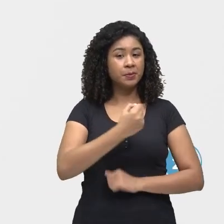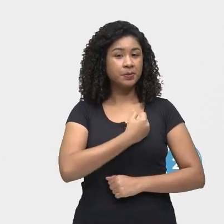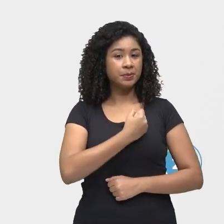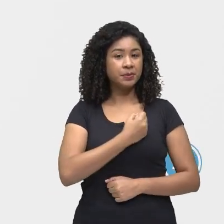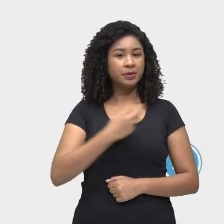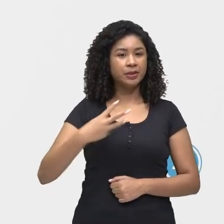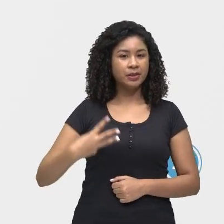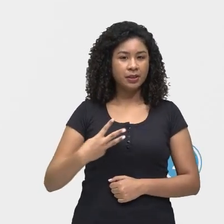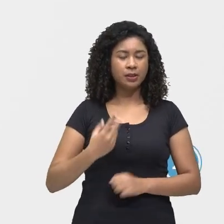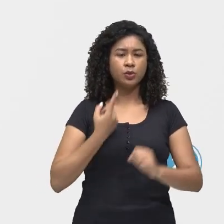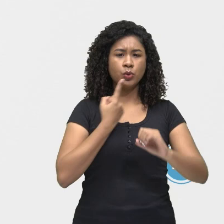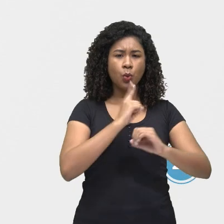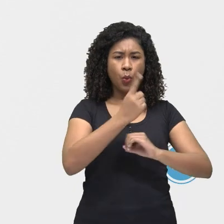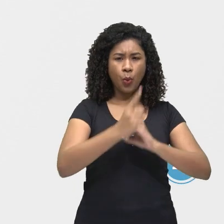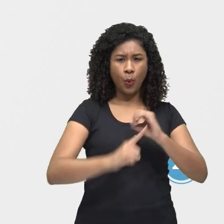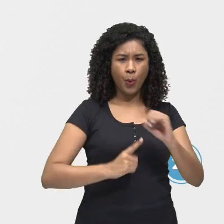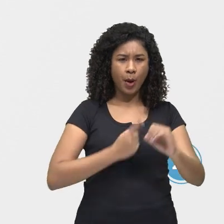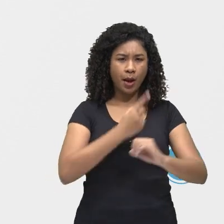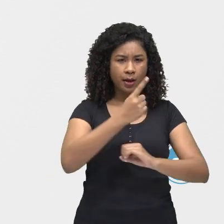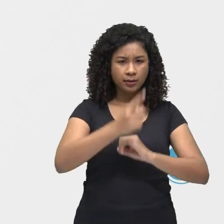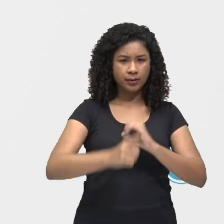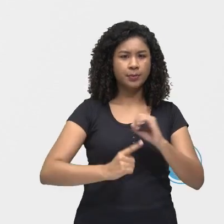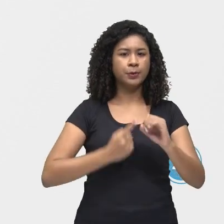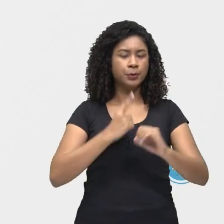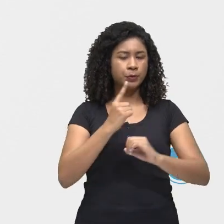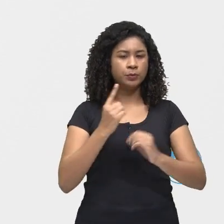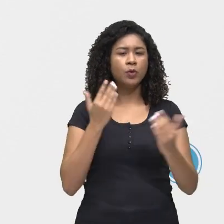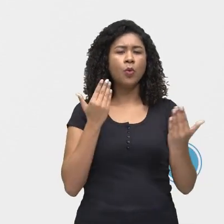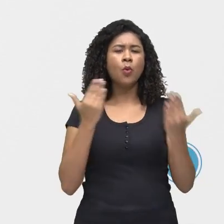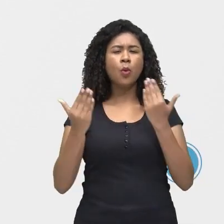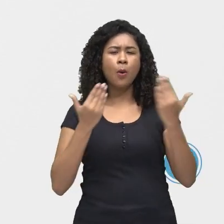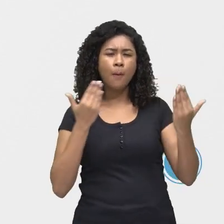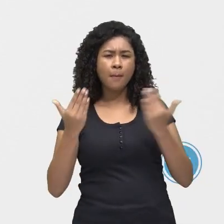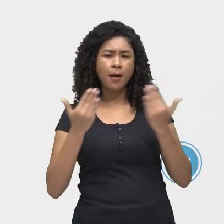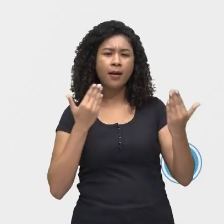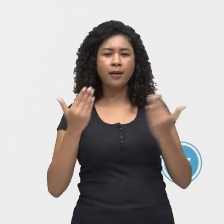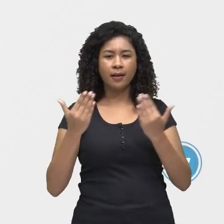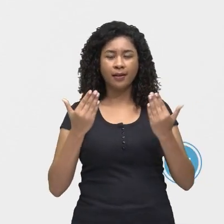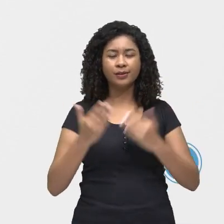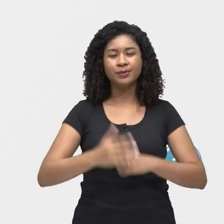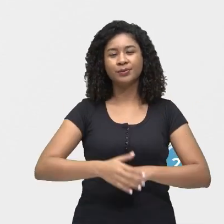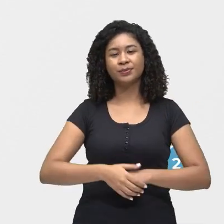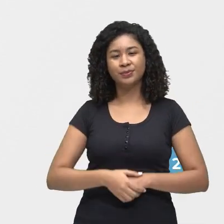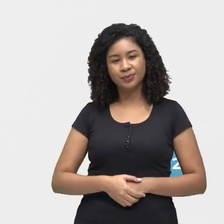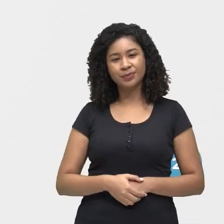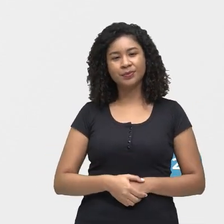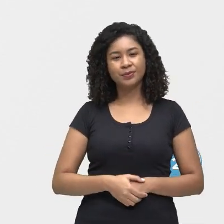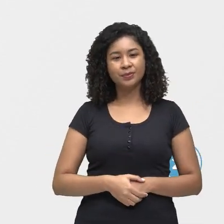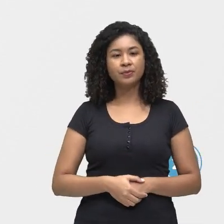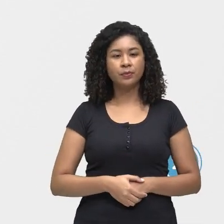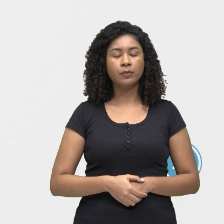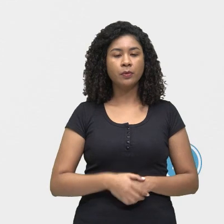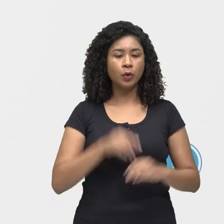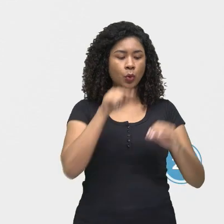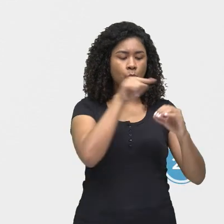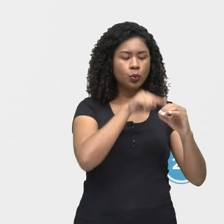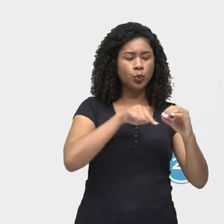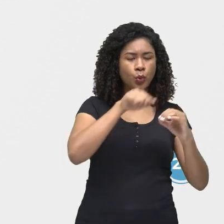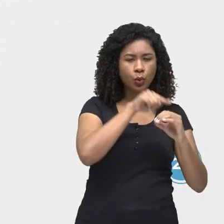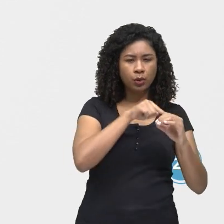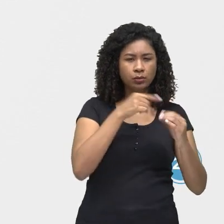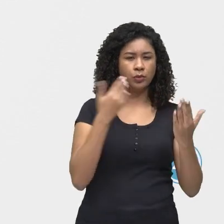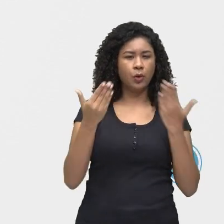o átomo de Rutherford foi comparado ao sistema planetário, né? Onde o núcleo foi comparado ao Sol e